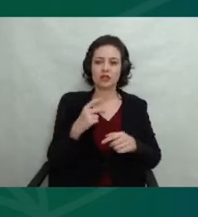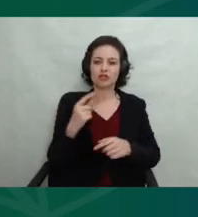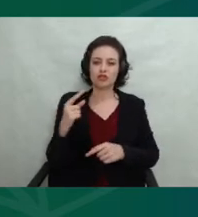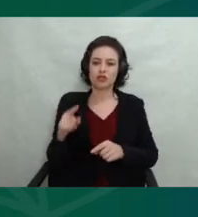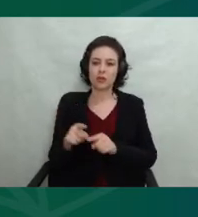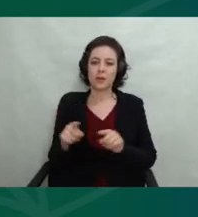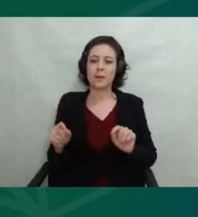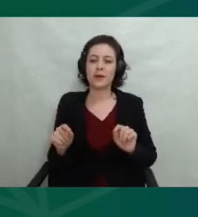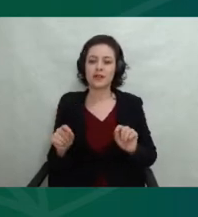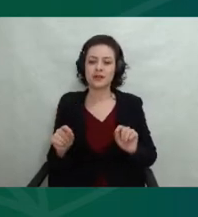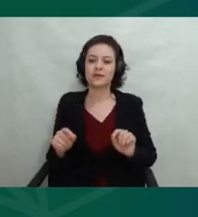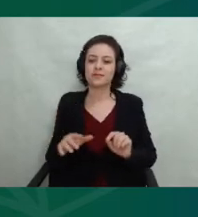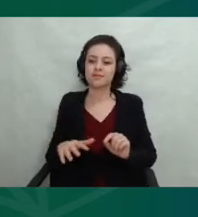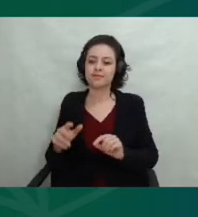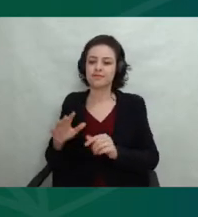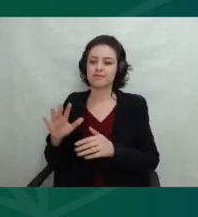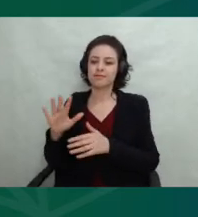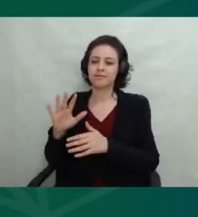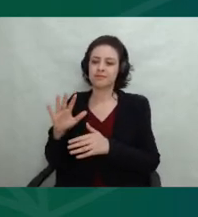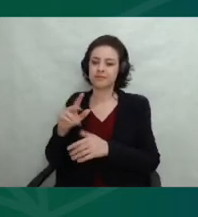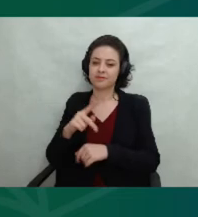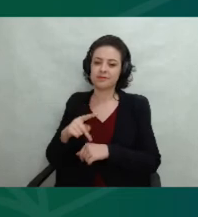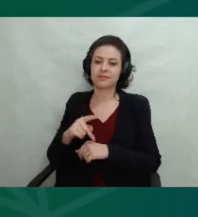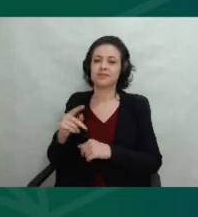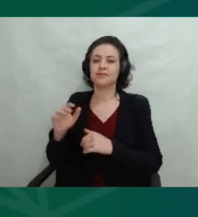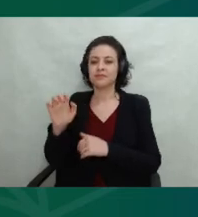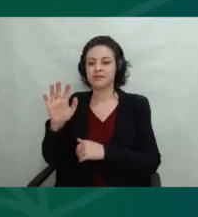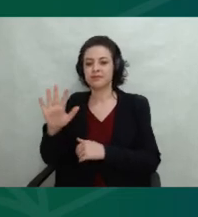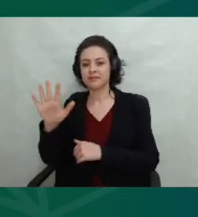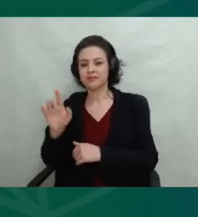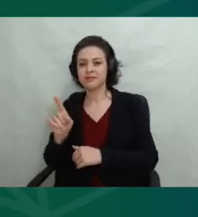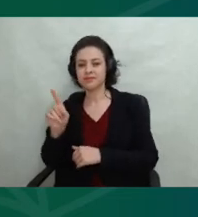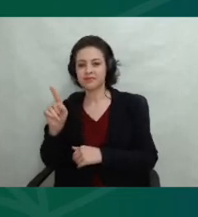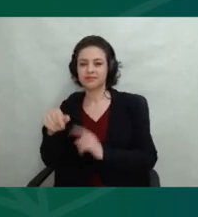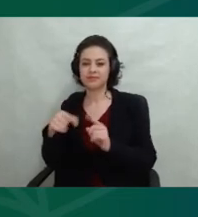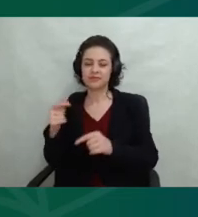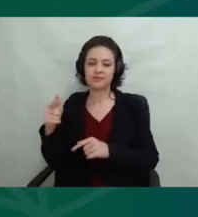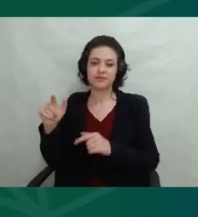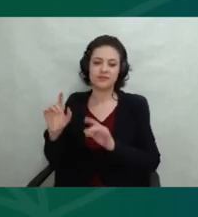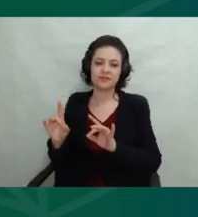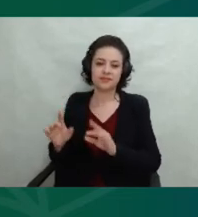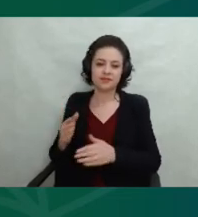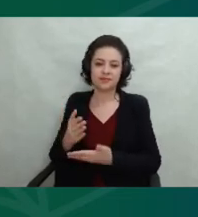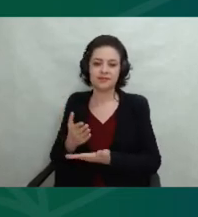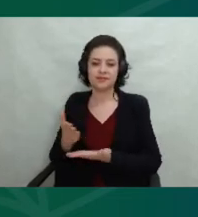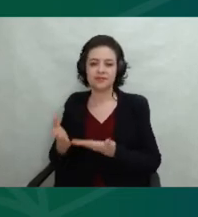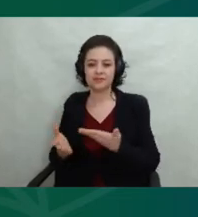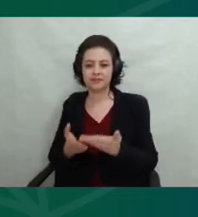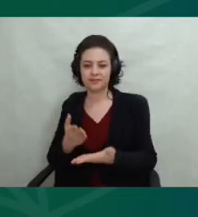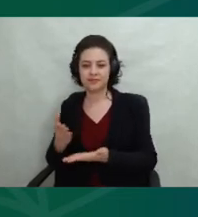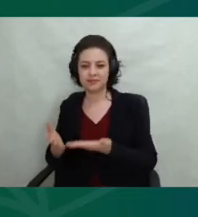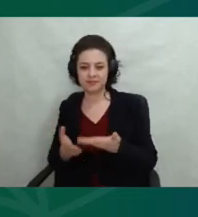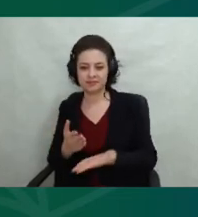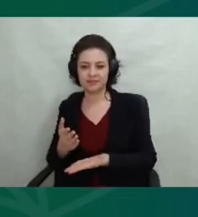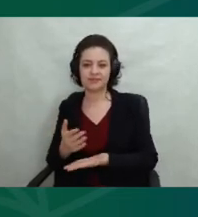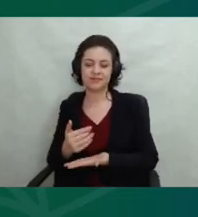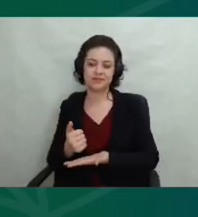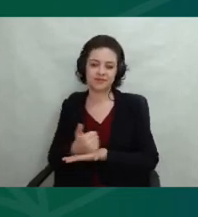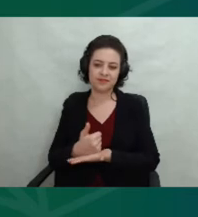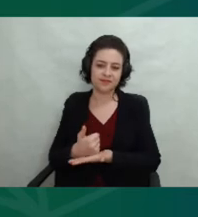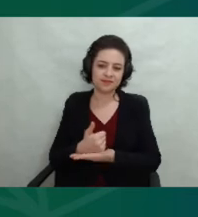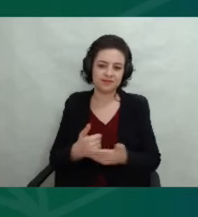a ser... É claro que com o advento, depois de outras técnicas, outros tratamentos, antibióticos, esse tipo de hospital, esse tipo de tratamento foi